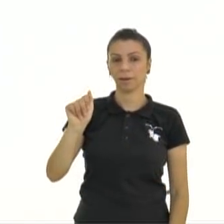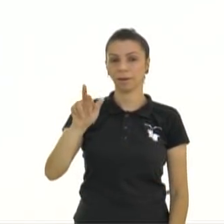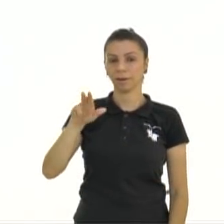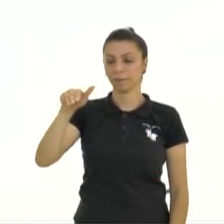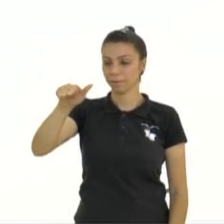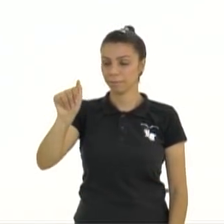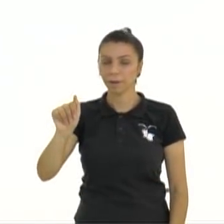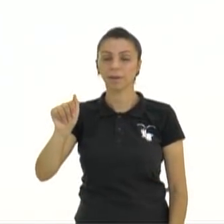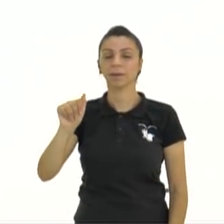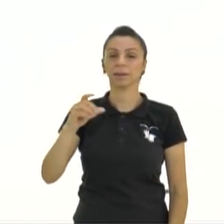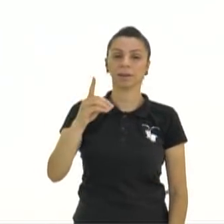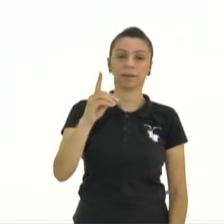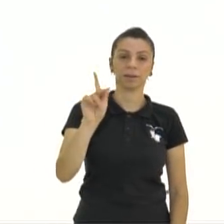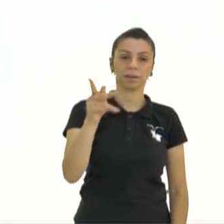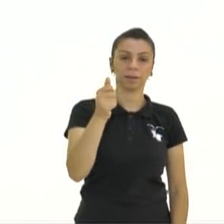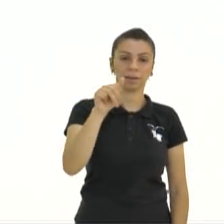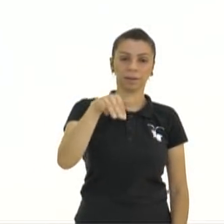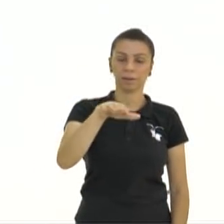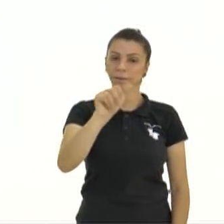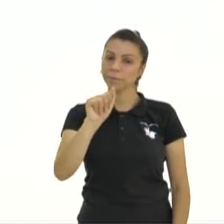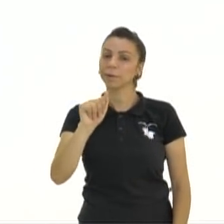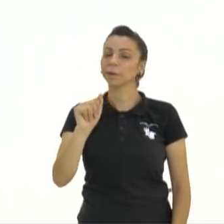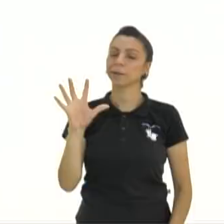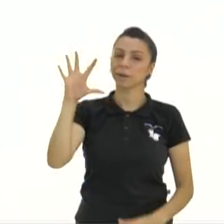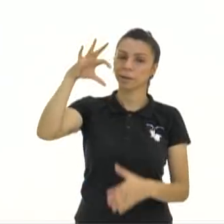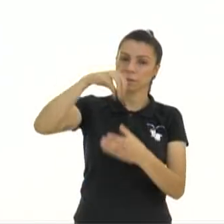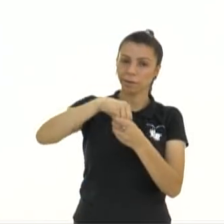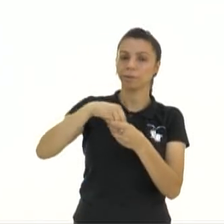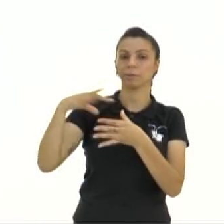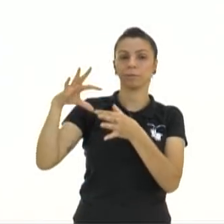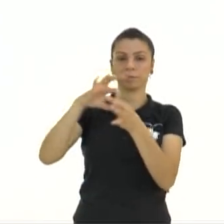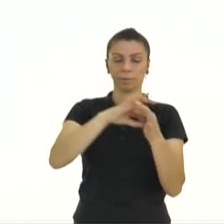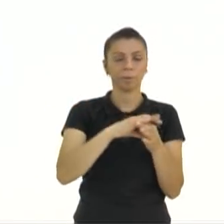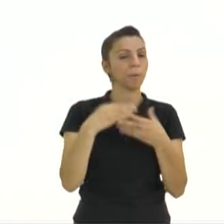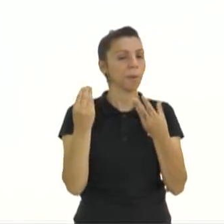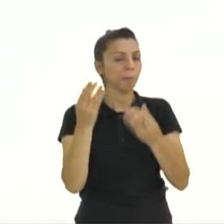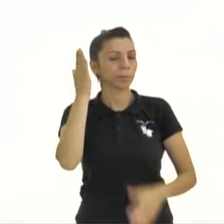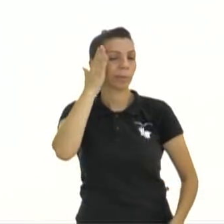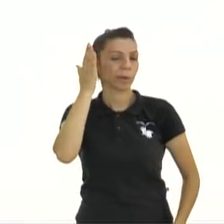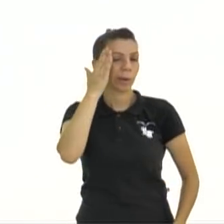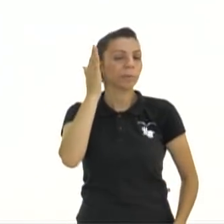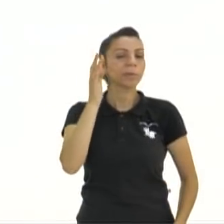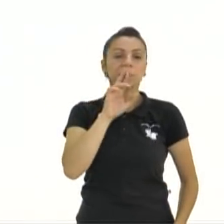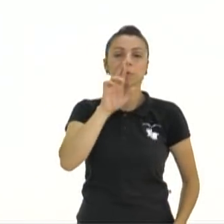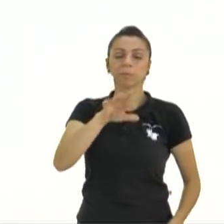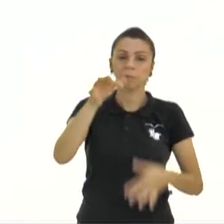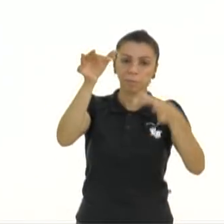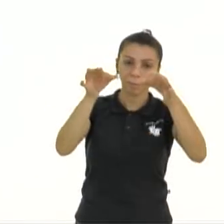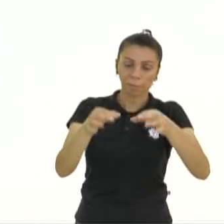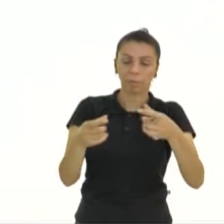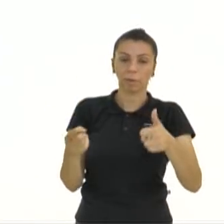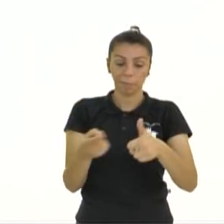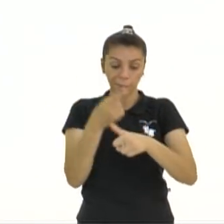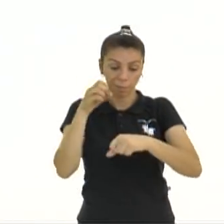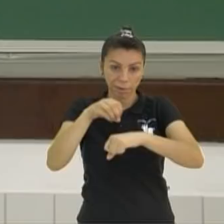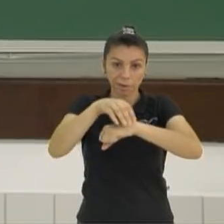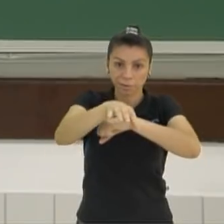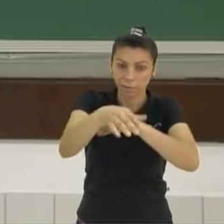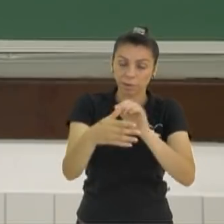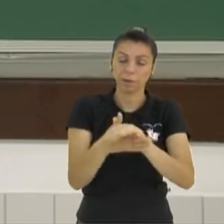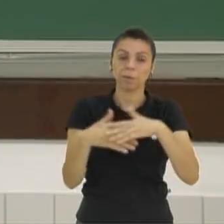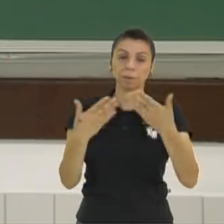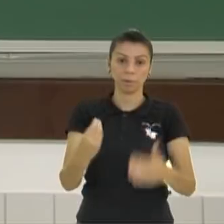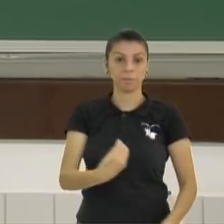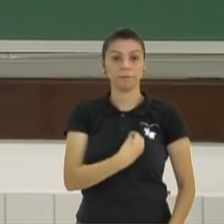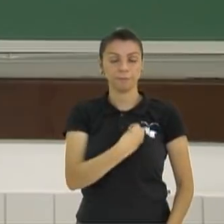desse contexto. Como que eu sei qual é a resposta correta? Primeira dica, isso serve para a vida escolar de vocês até um dia, quando